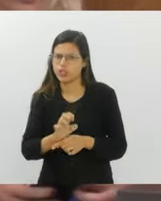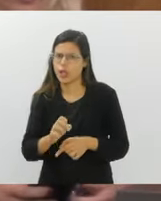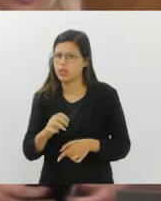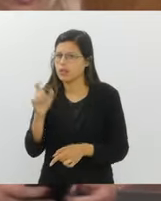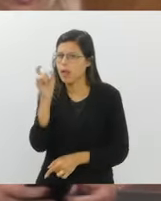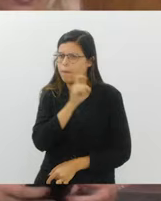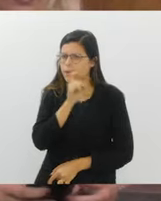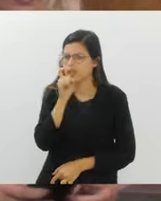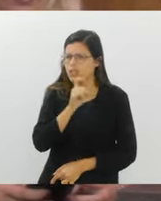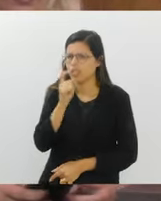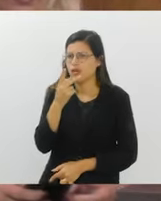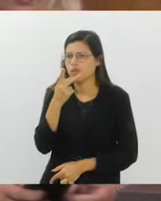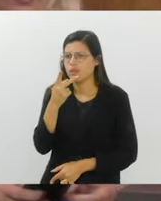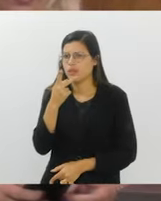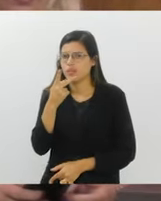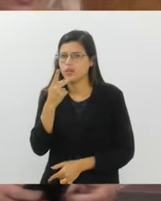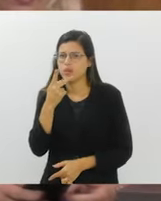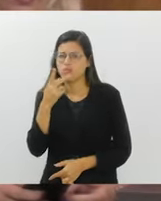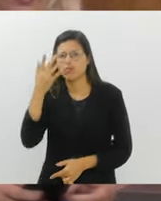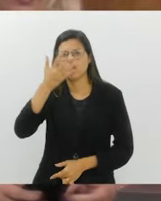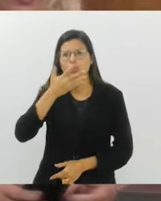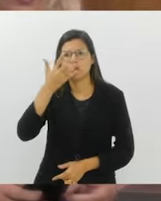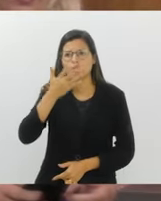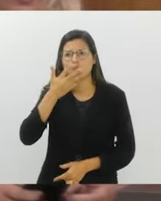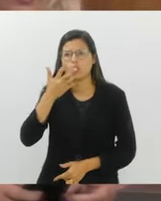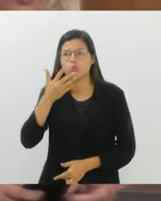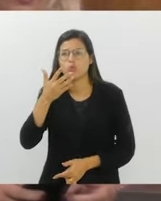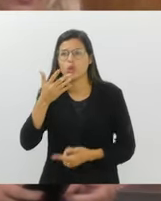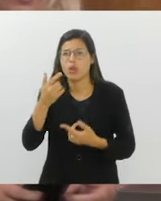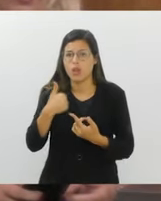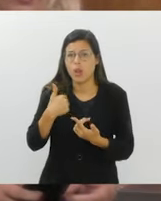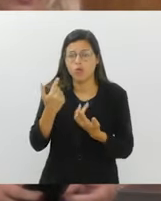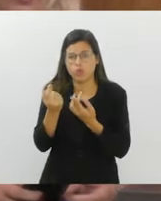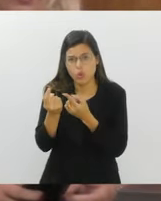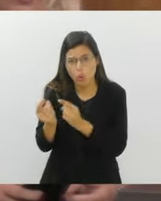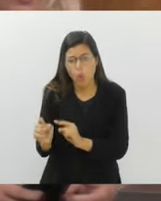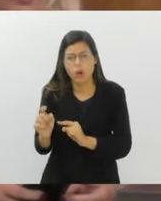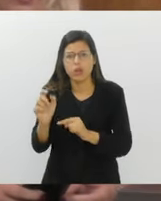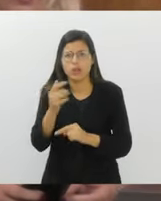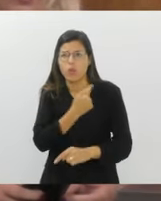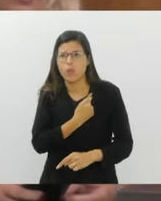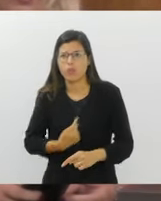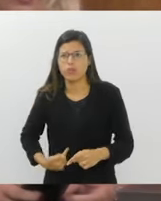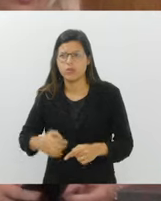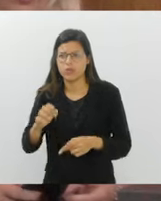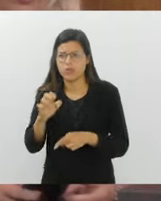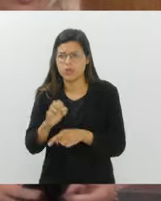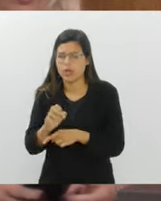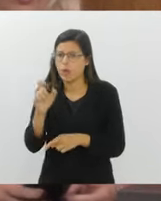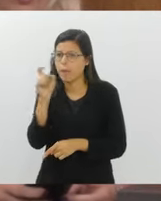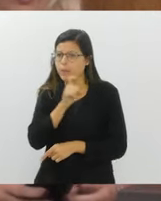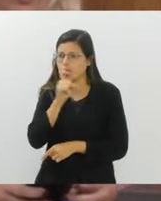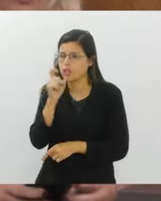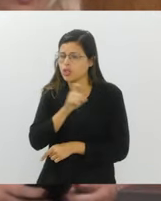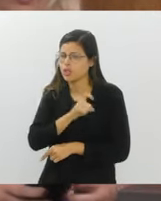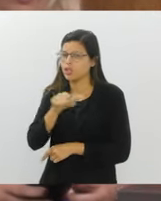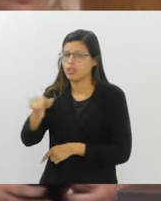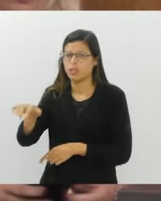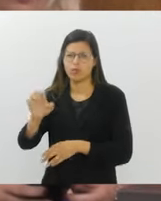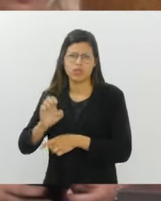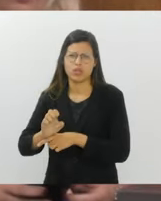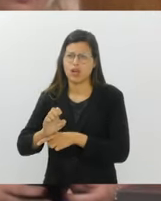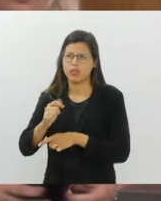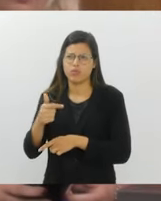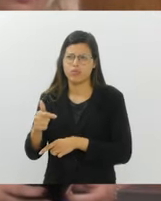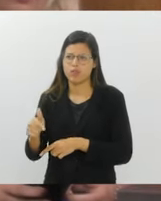ficar fazendo discurso e eu que sou oposição ao governo do Estado. É mentira. O Estado não tem condições, é